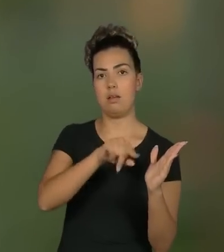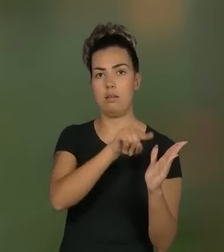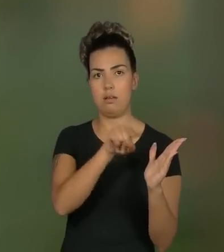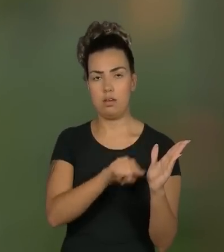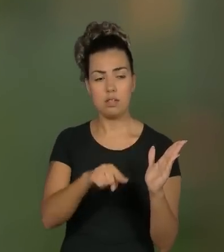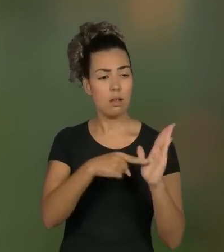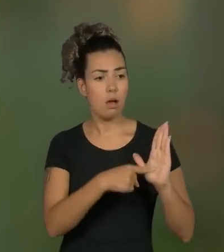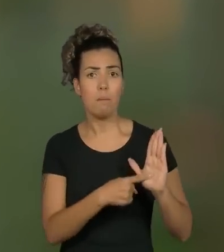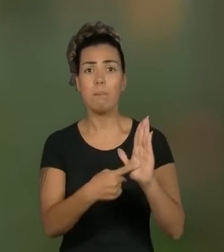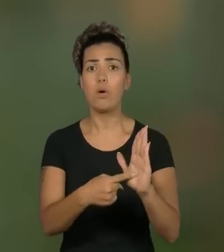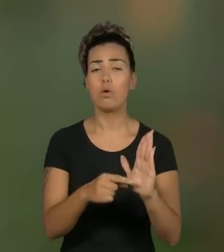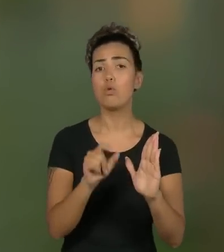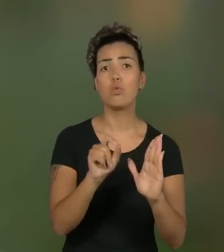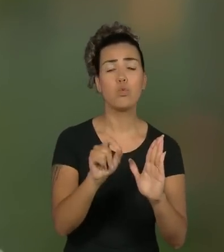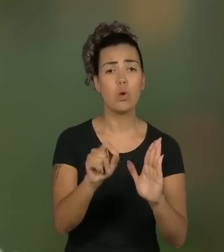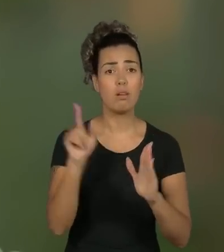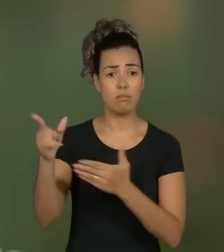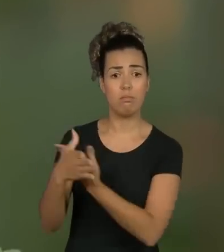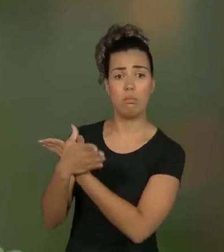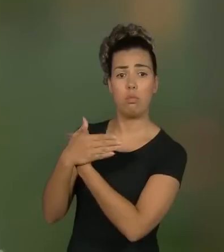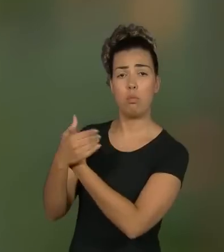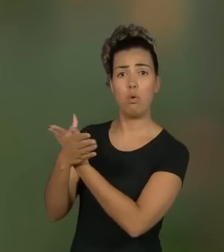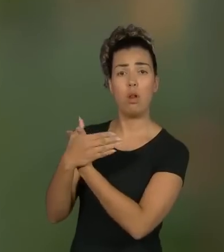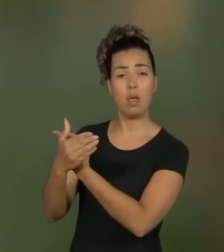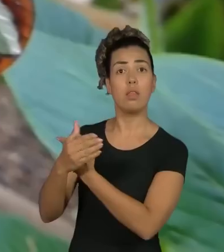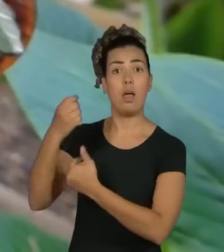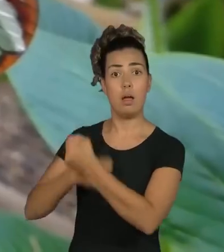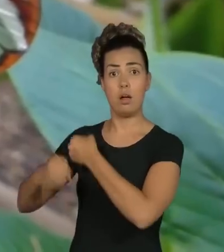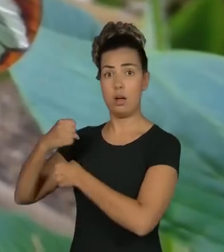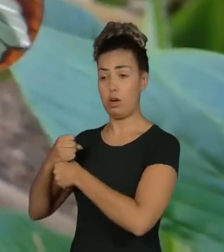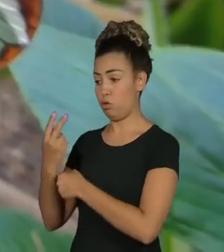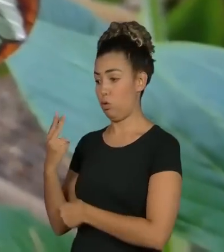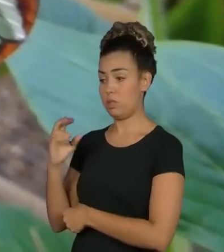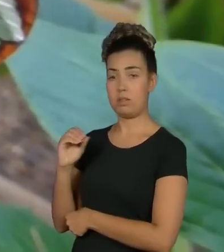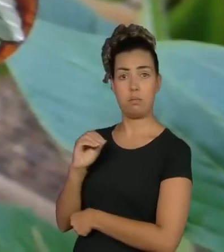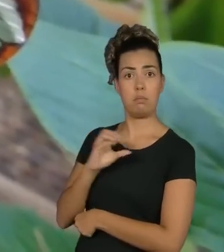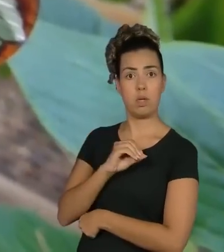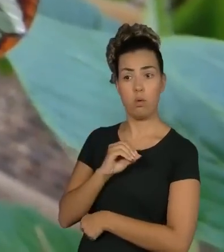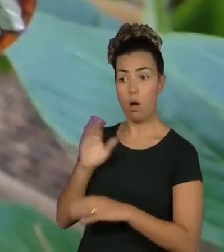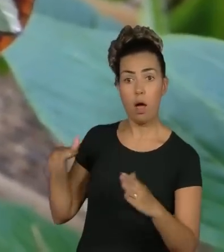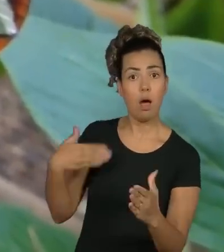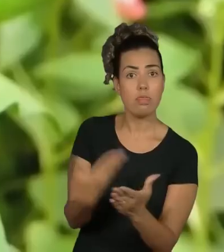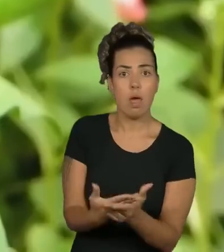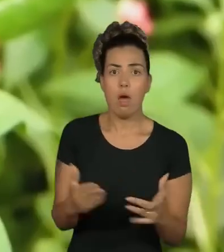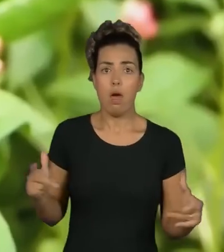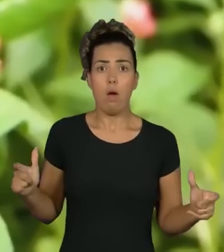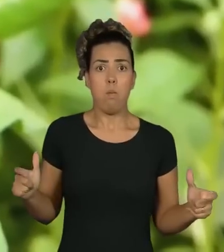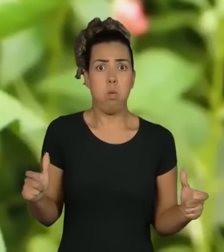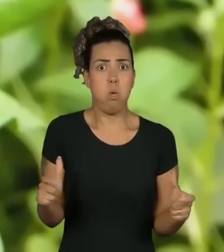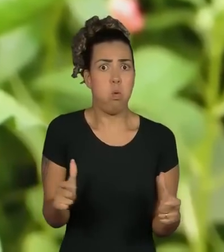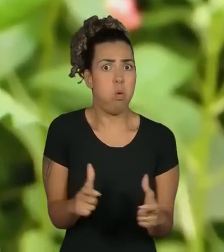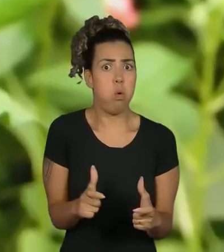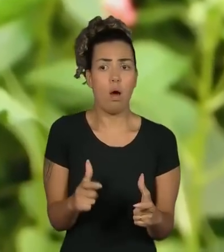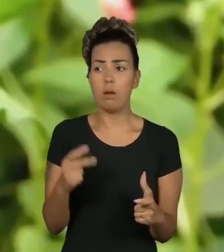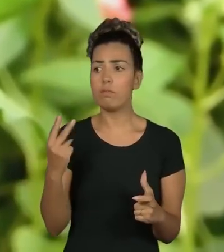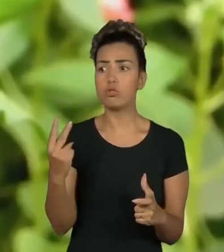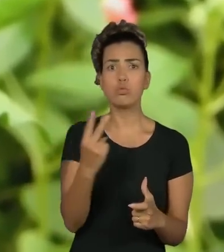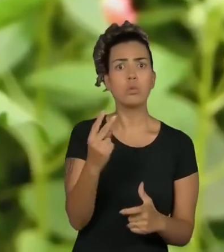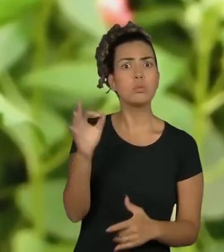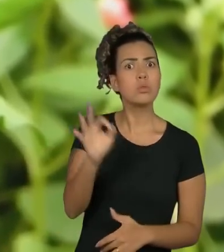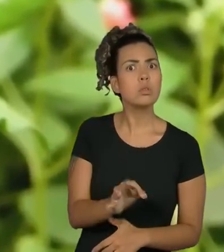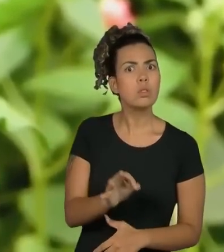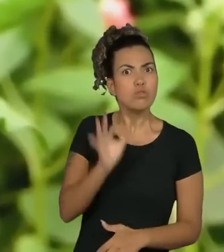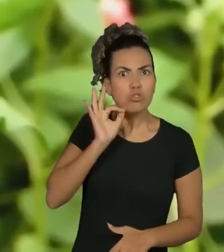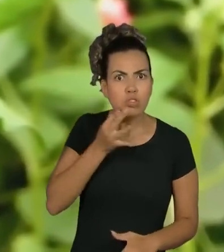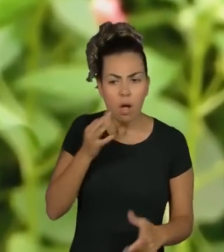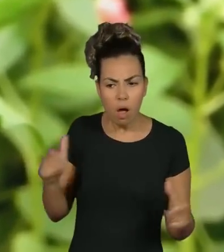inseto caiu 22% desde 2000. São várias as causas do rápido declínio: perda